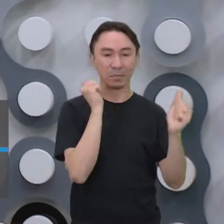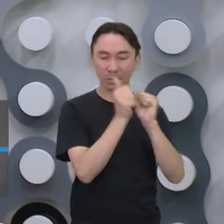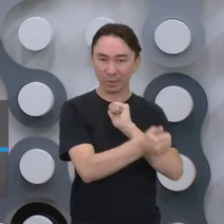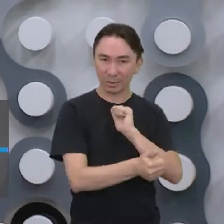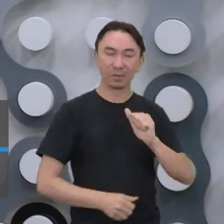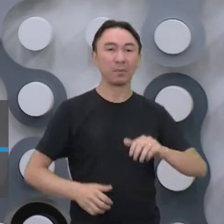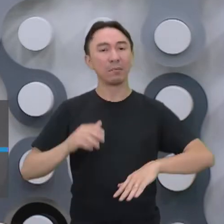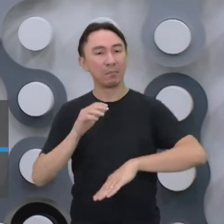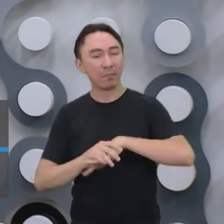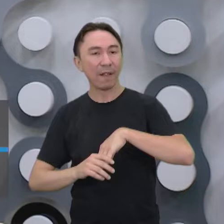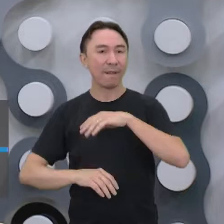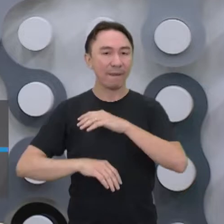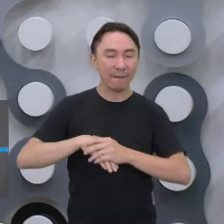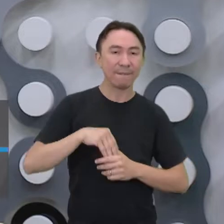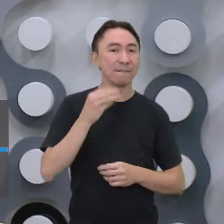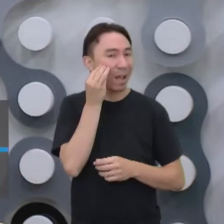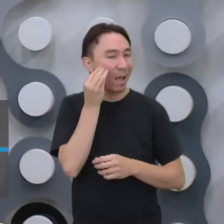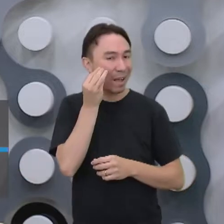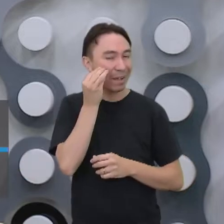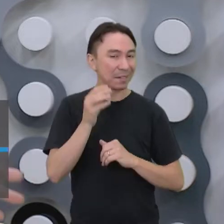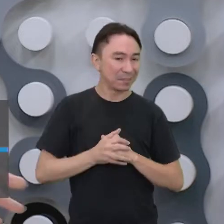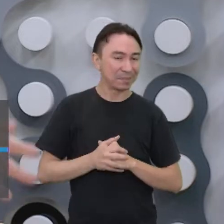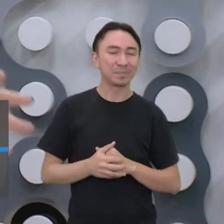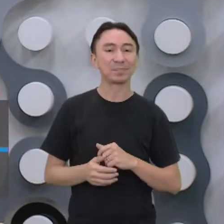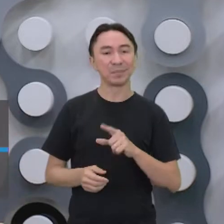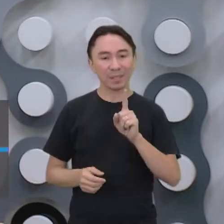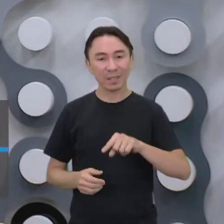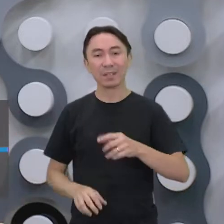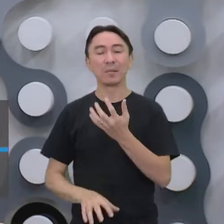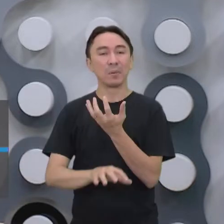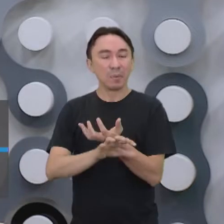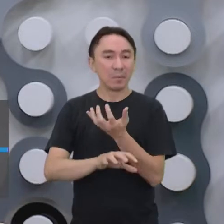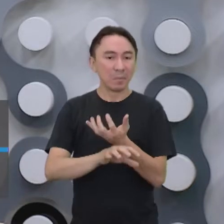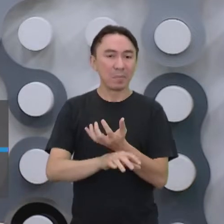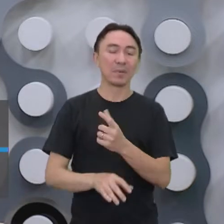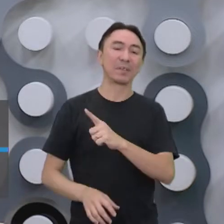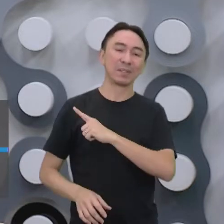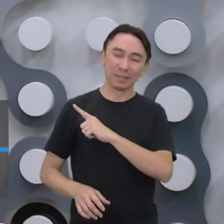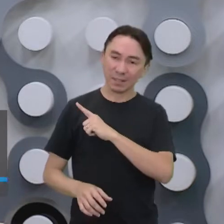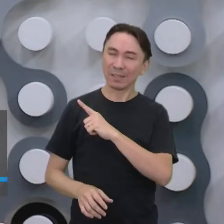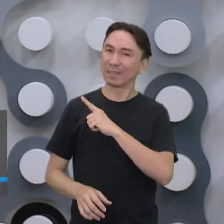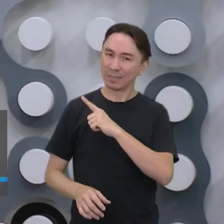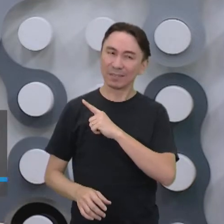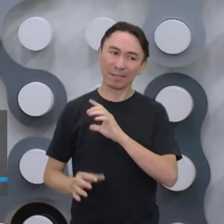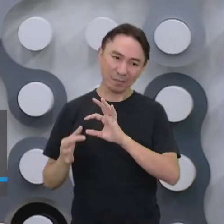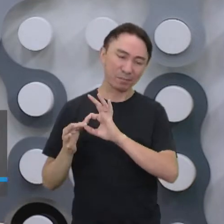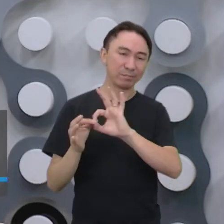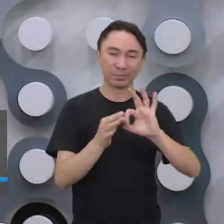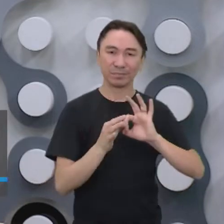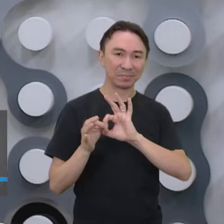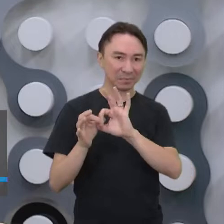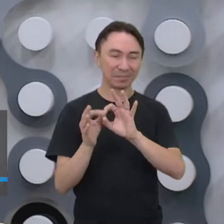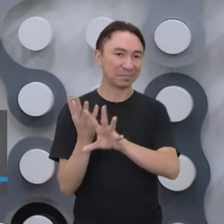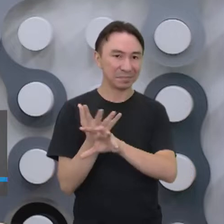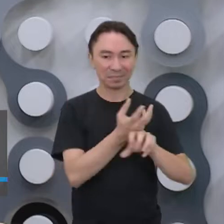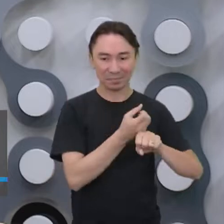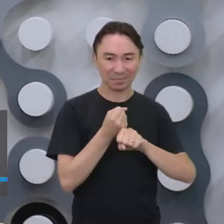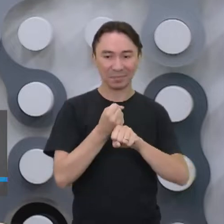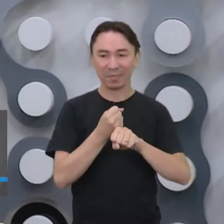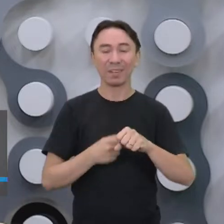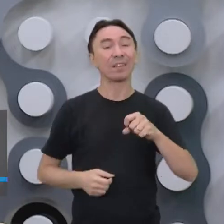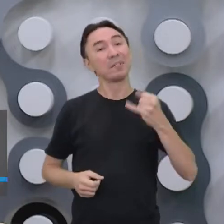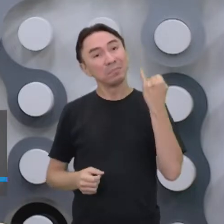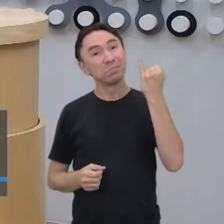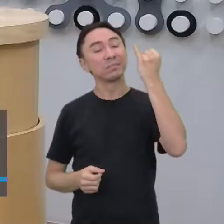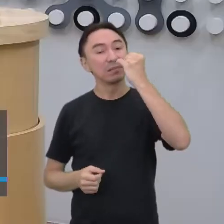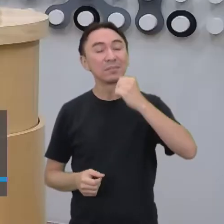experimentações. Esse componente que sempre esteve integrado aos demais e é muito bacana pensar nessa